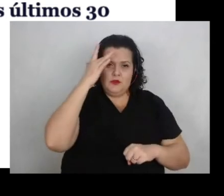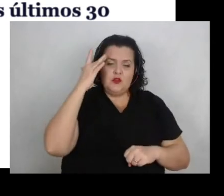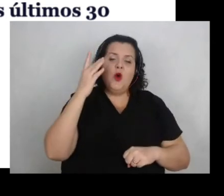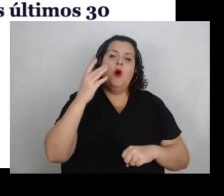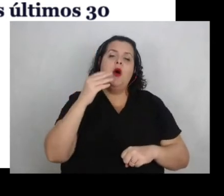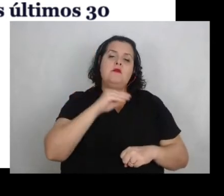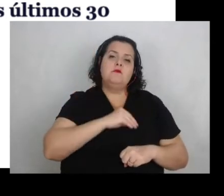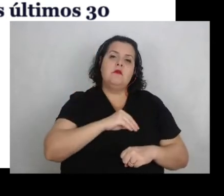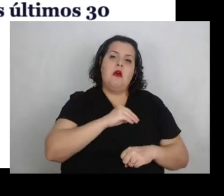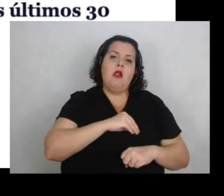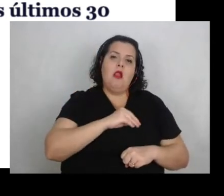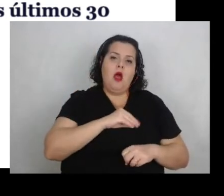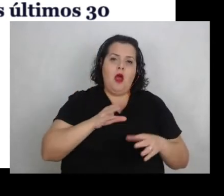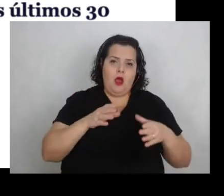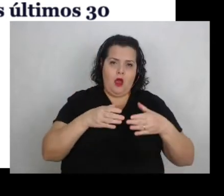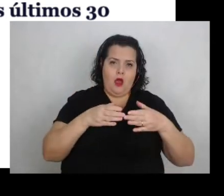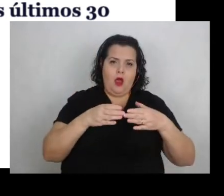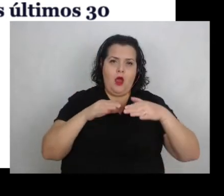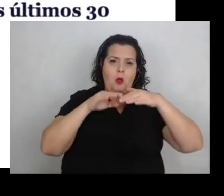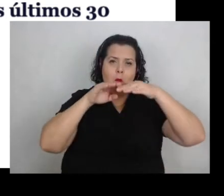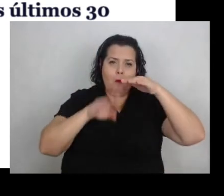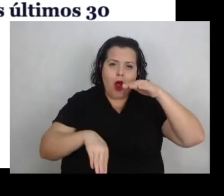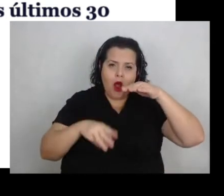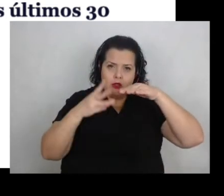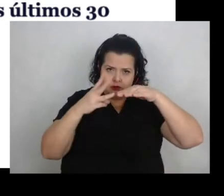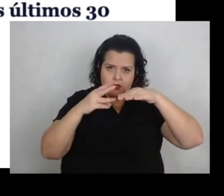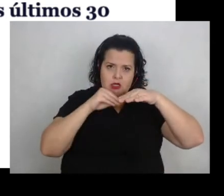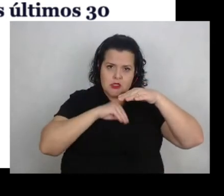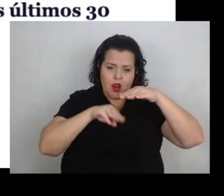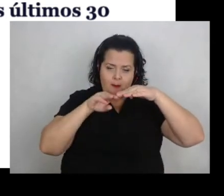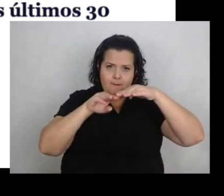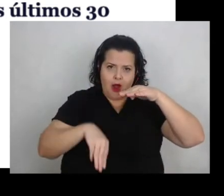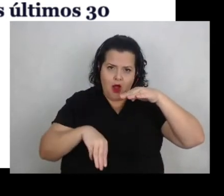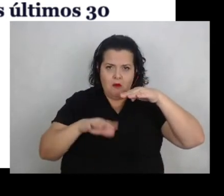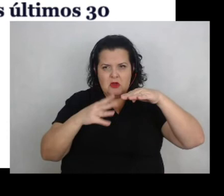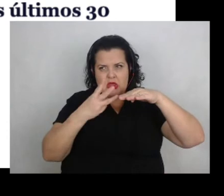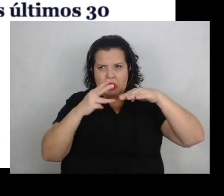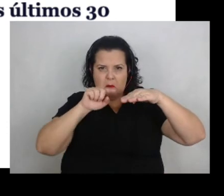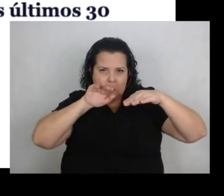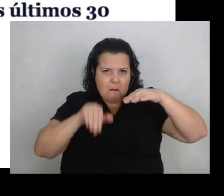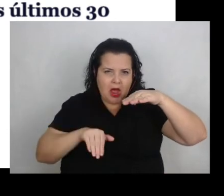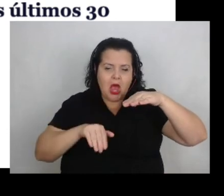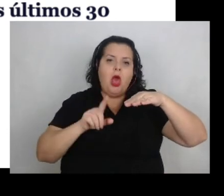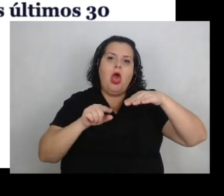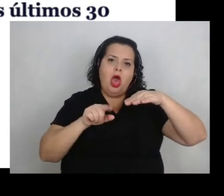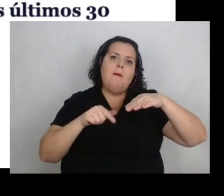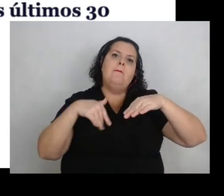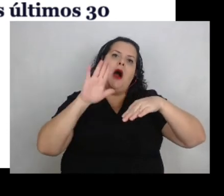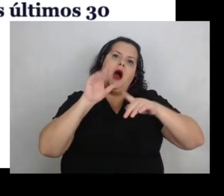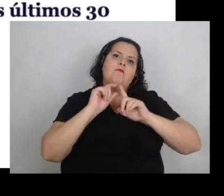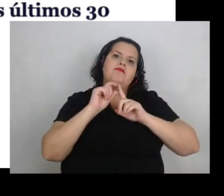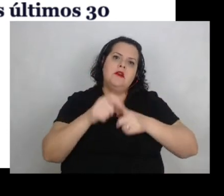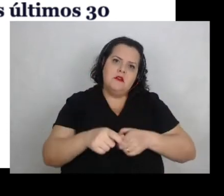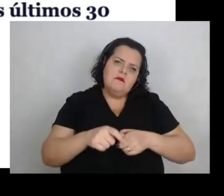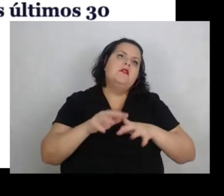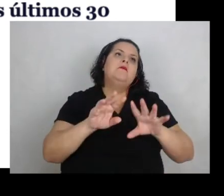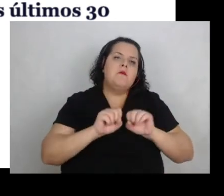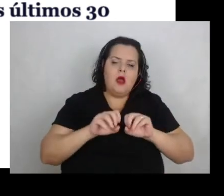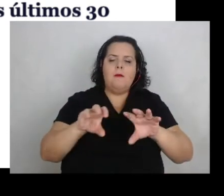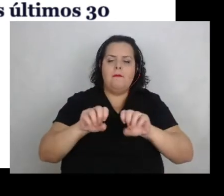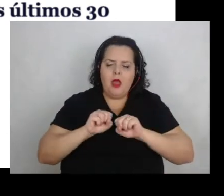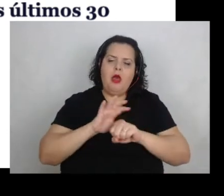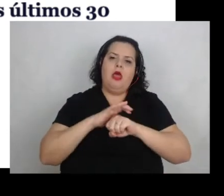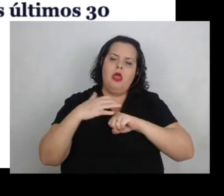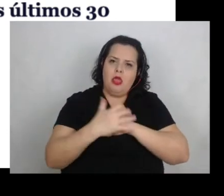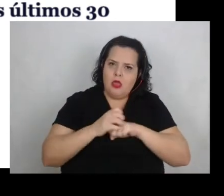menos trabalho formal e menor escolaridade era mais fortemente atingida, mostrando a periferização. O estudo captou também o aumento